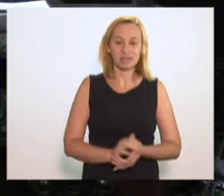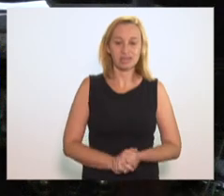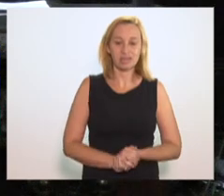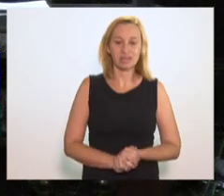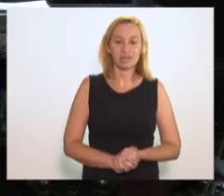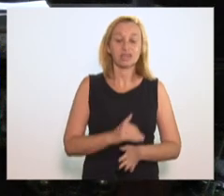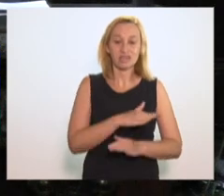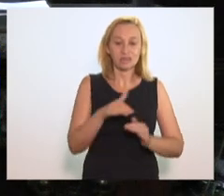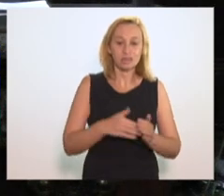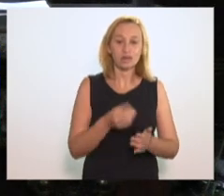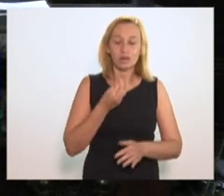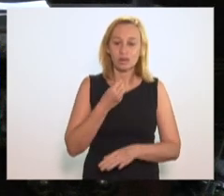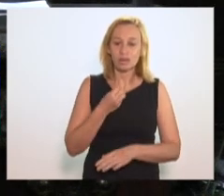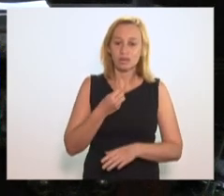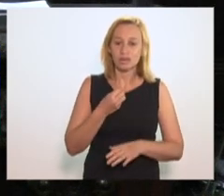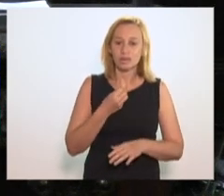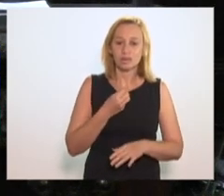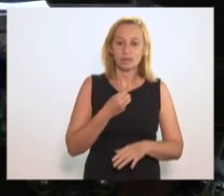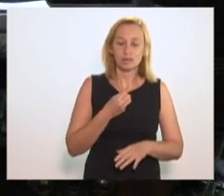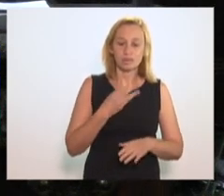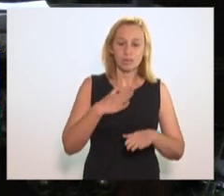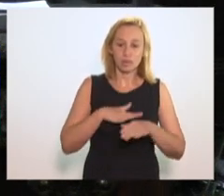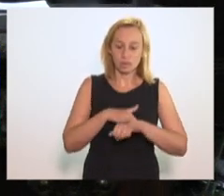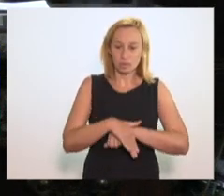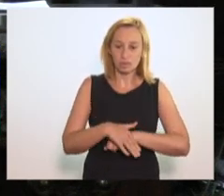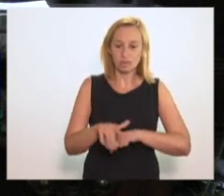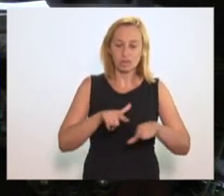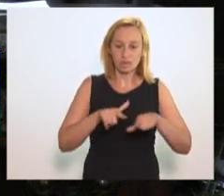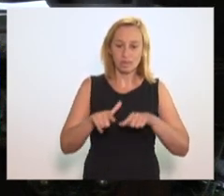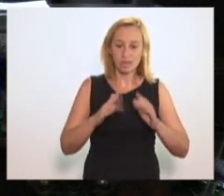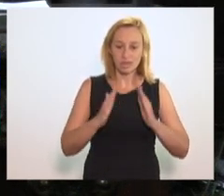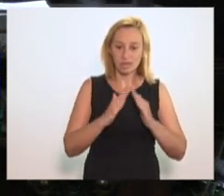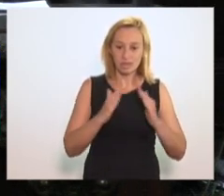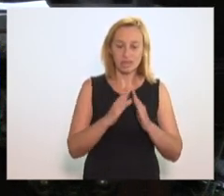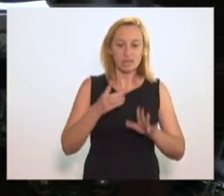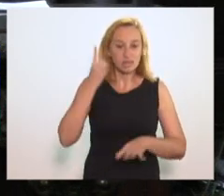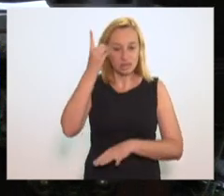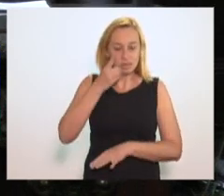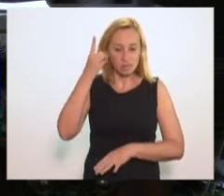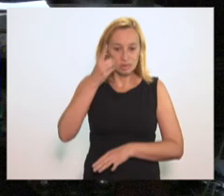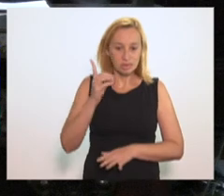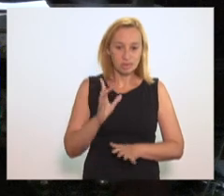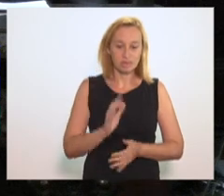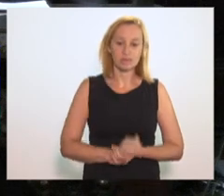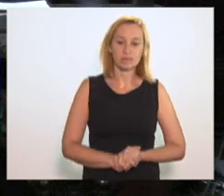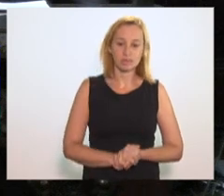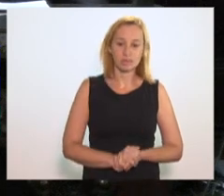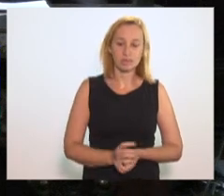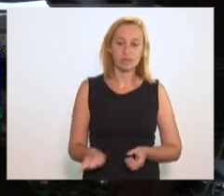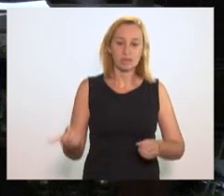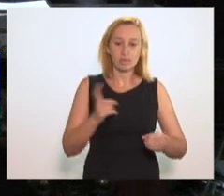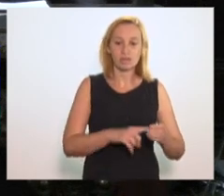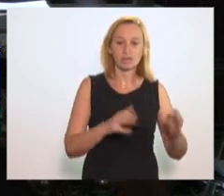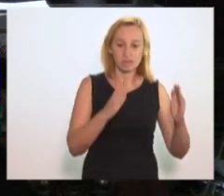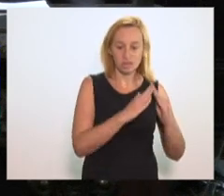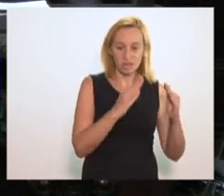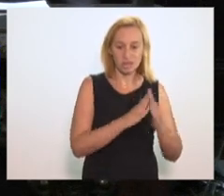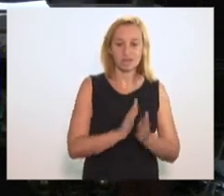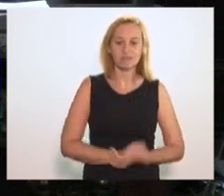desejando a todos os trabalhadores desta casa deputados e deputadas um feliz retorno aos seus lares